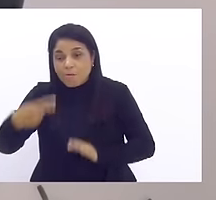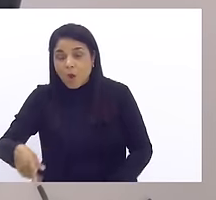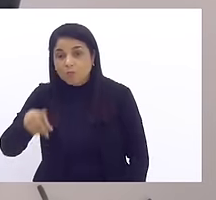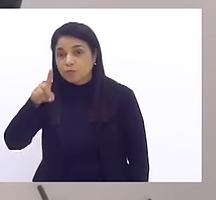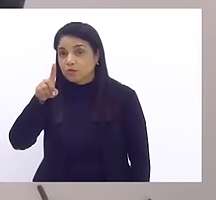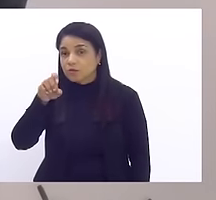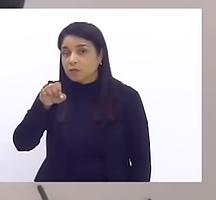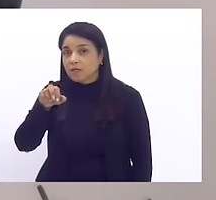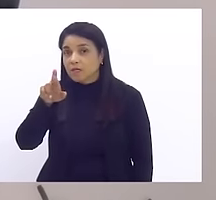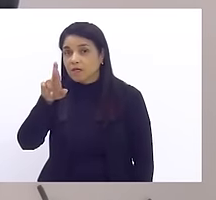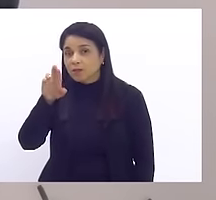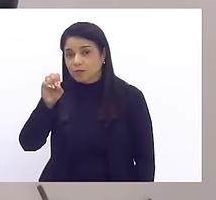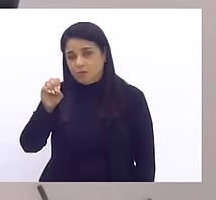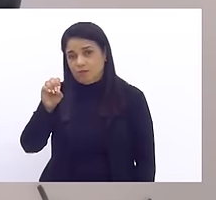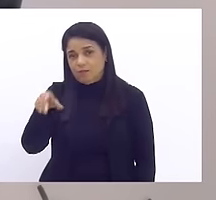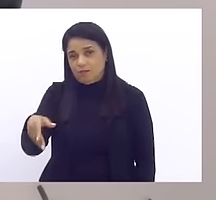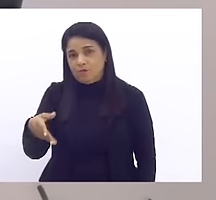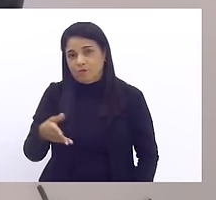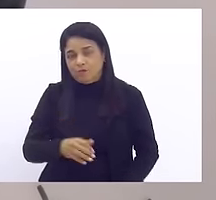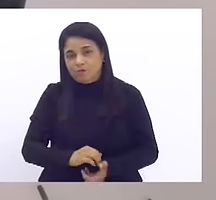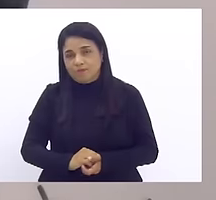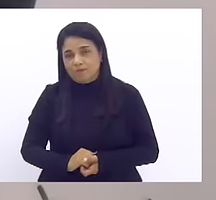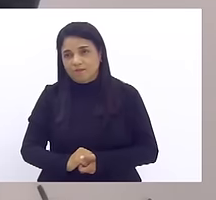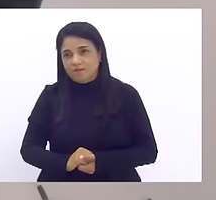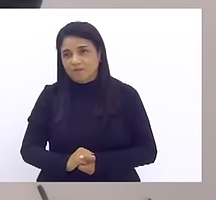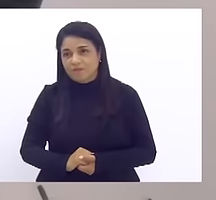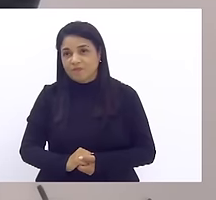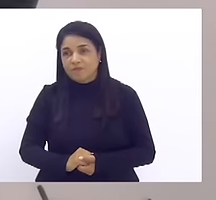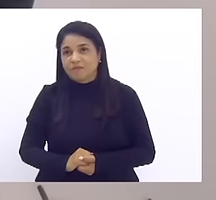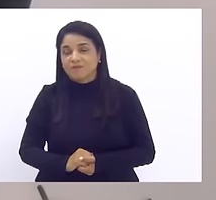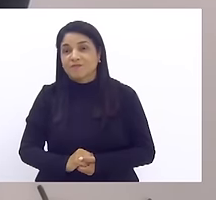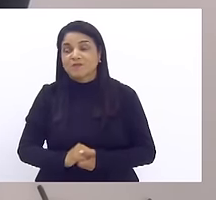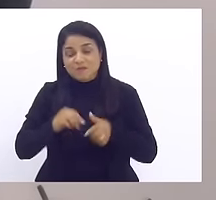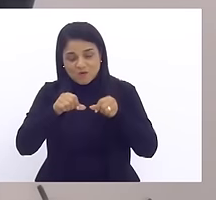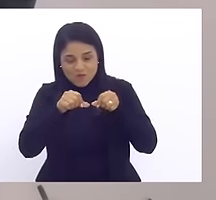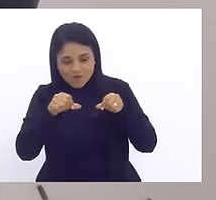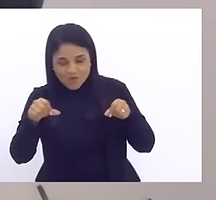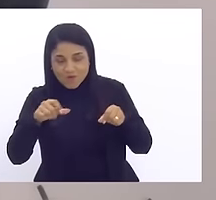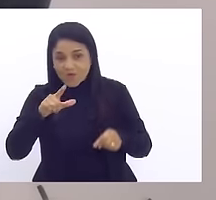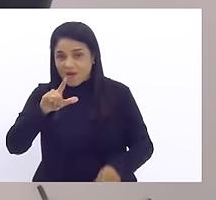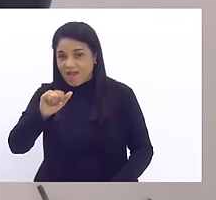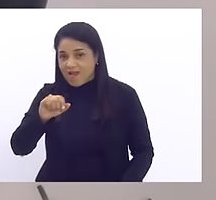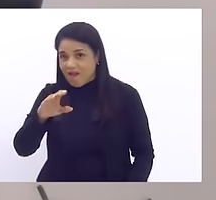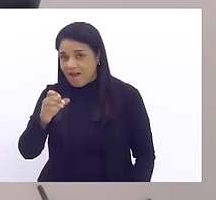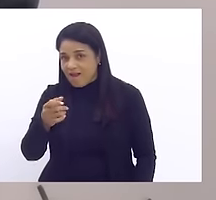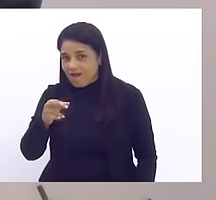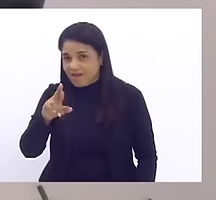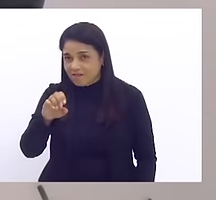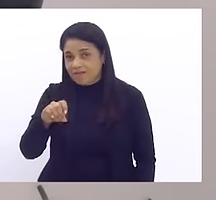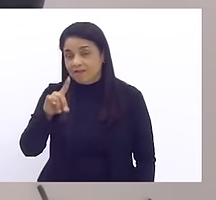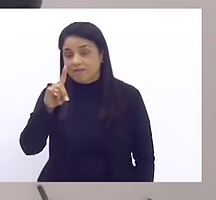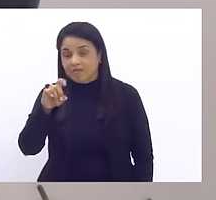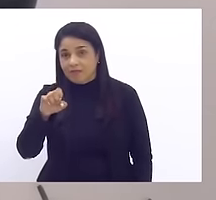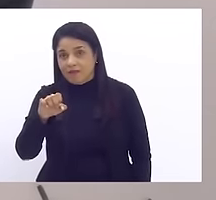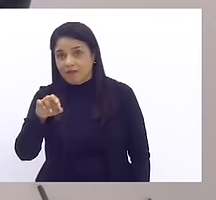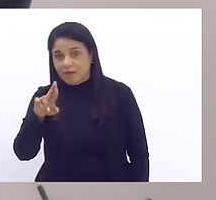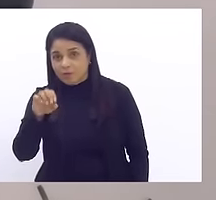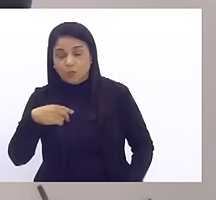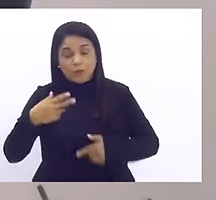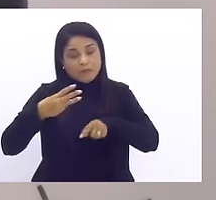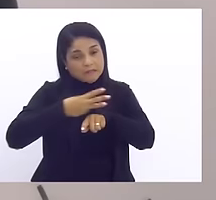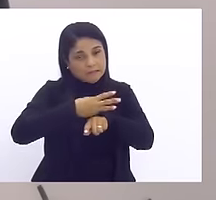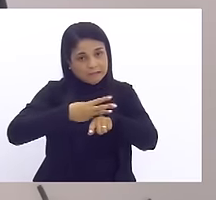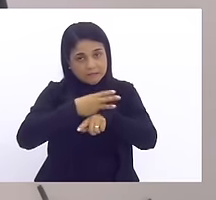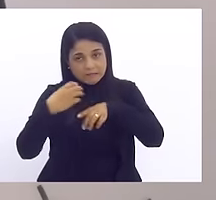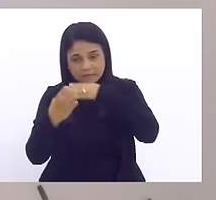sua a operação é sua senhora se coloca um lacre do dentro tem um agente terceirizado em nome do Detro